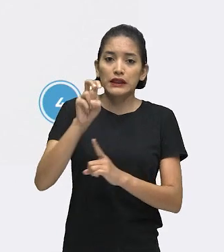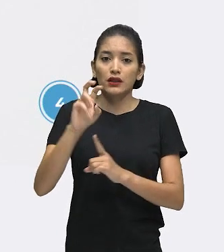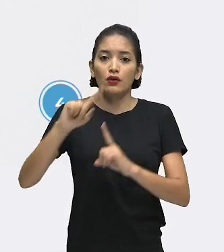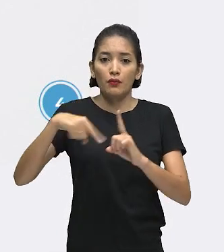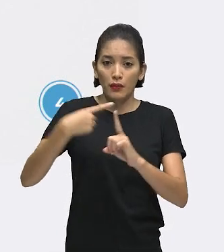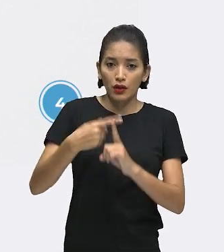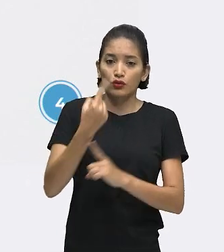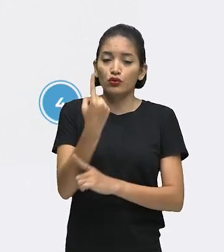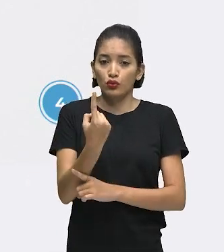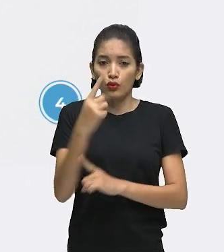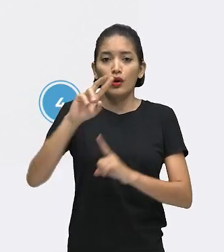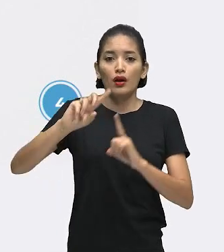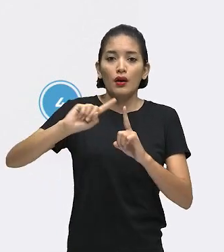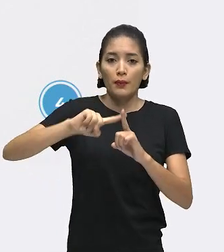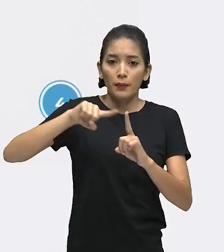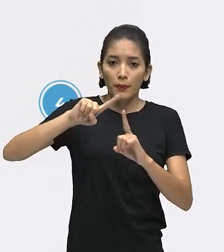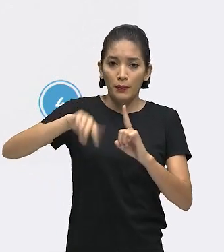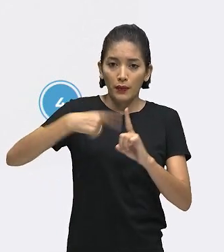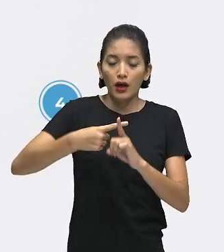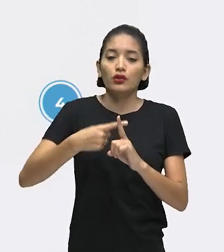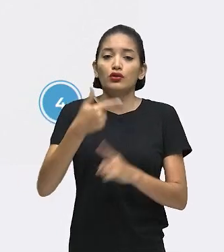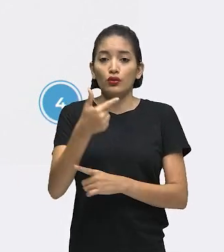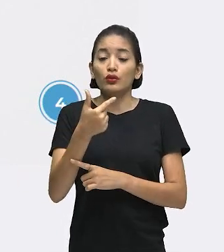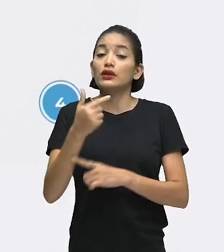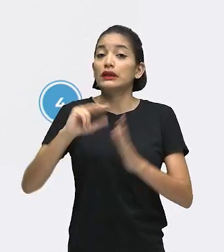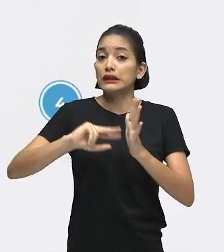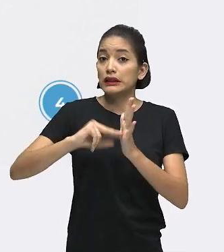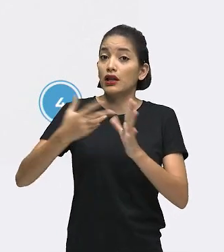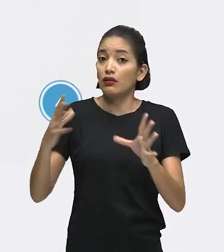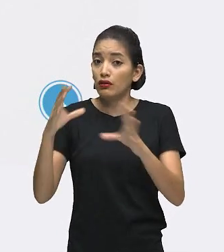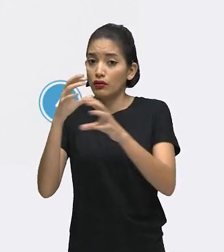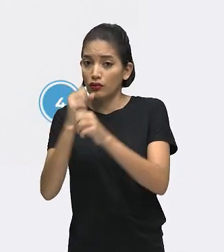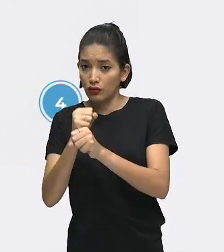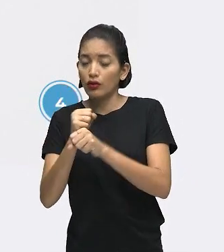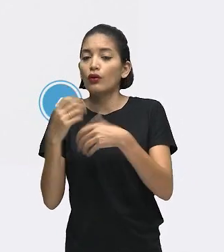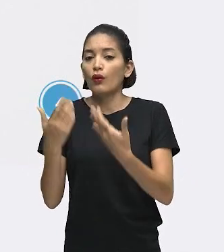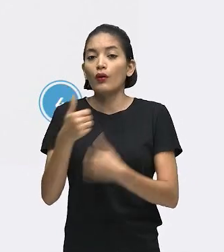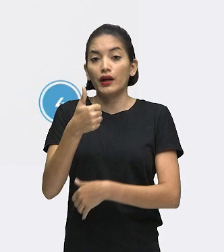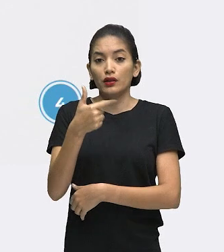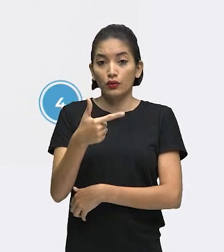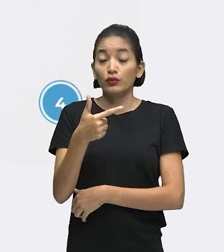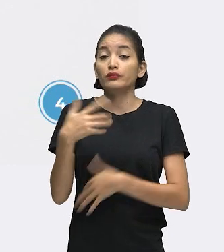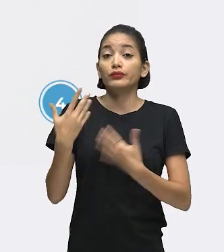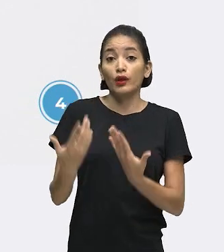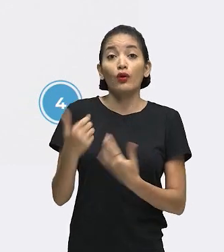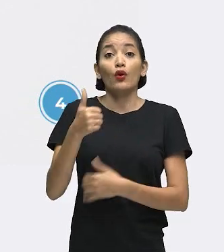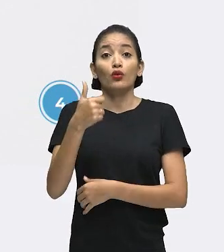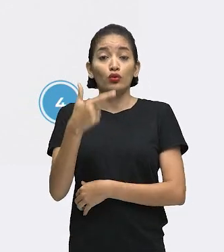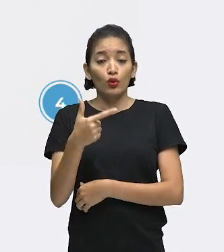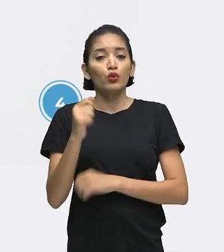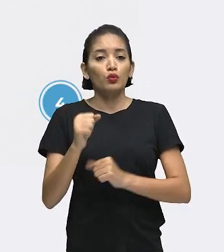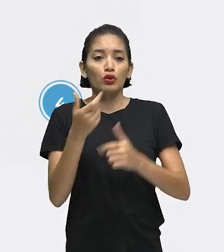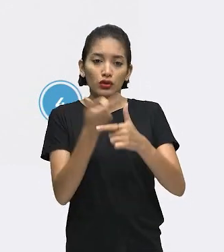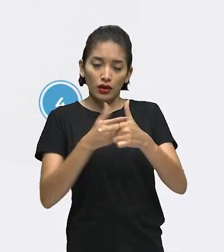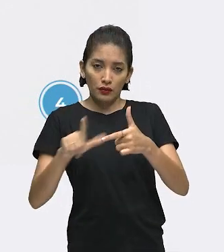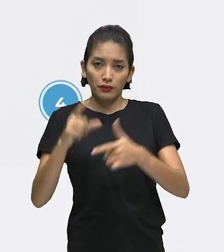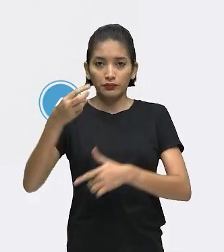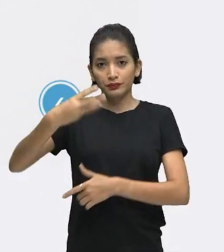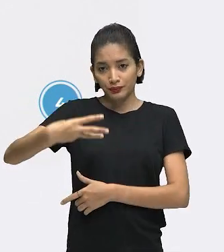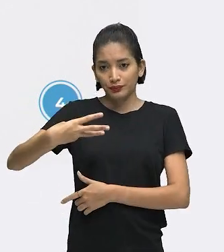1 mais 2. Tudo isso aqui é igual a 12. E o 12 é divisível por